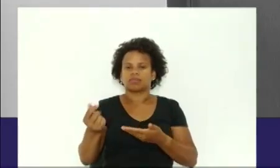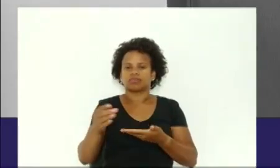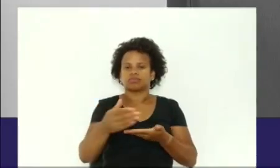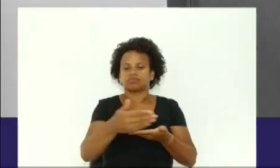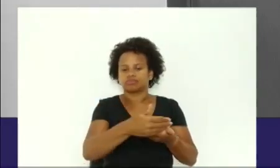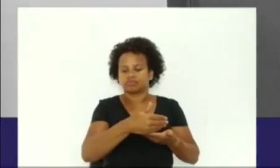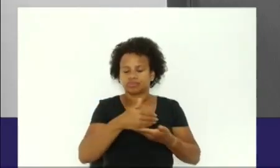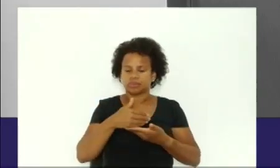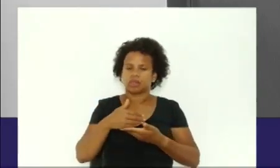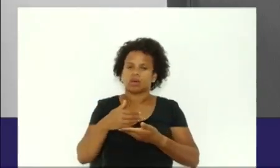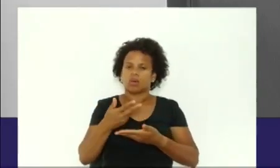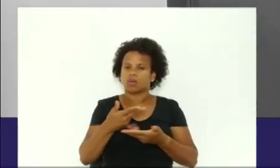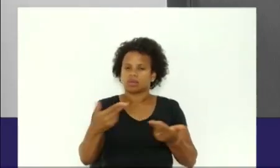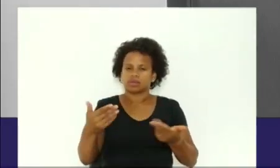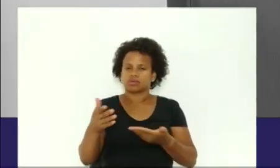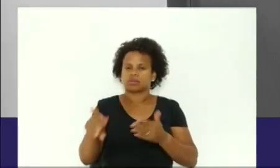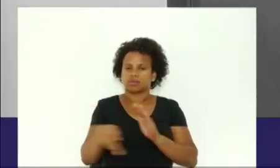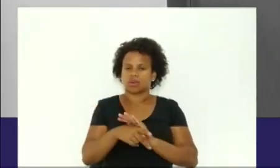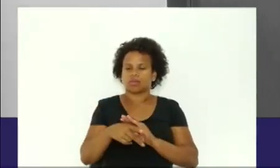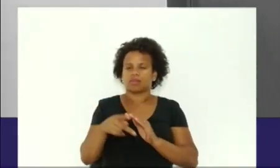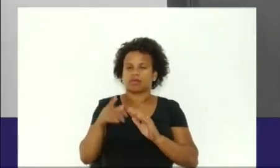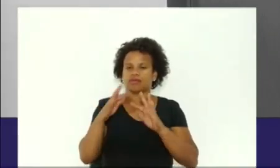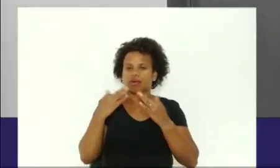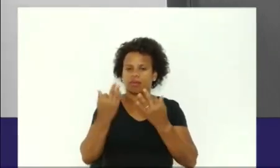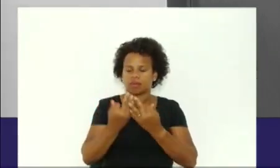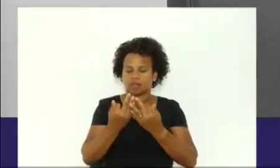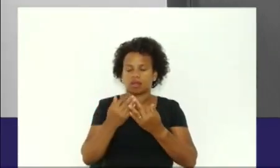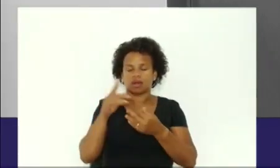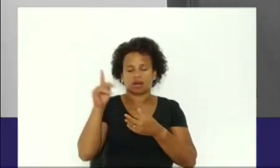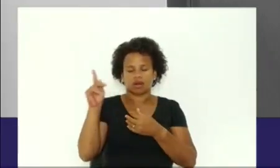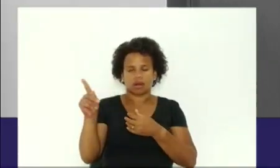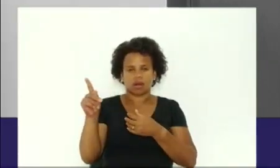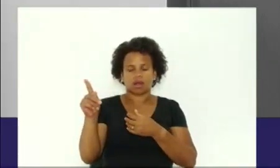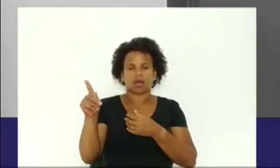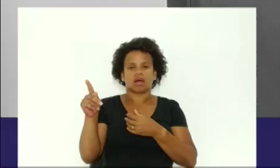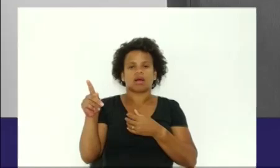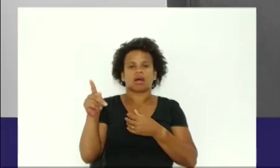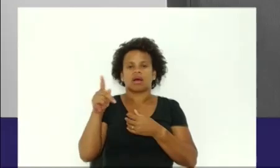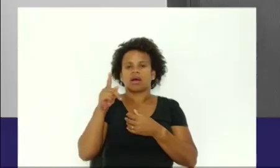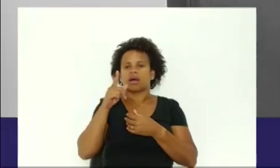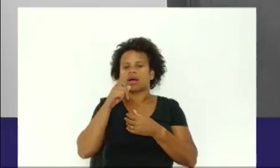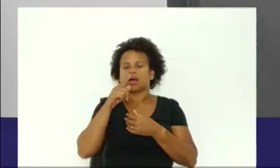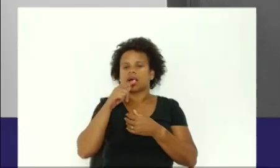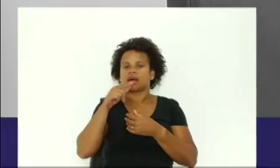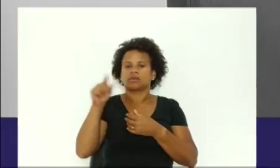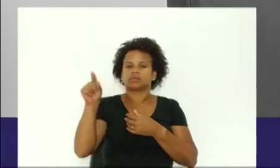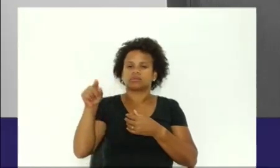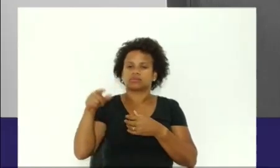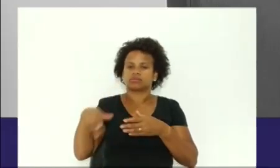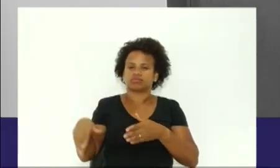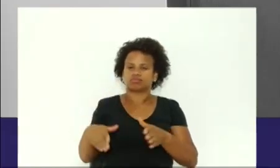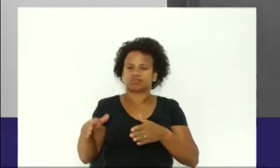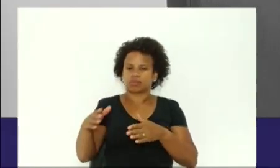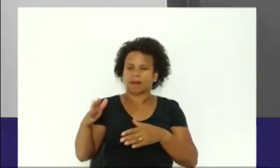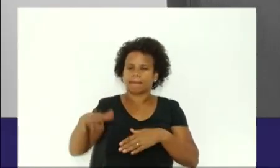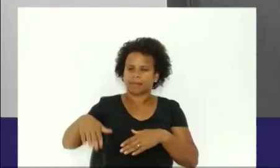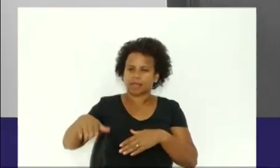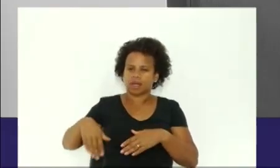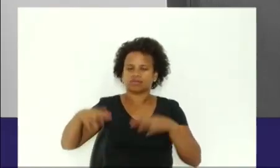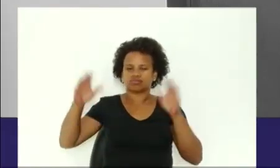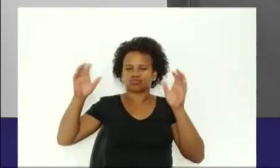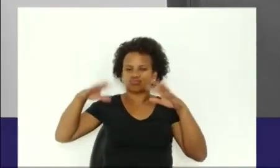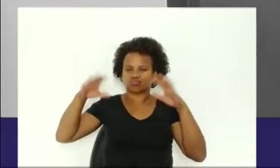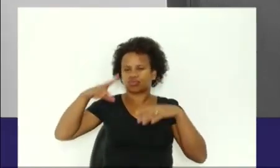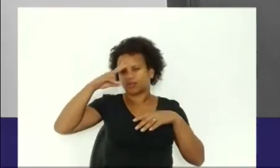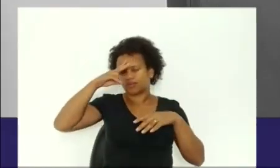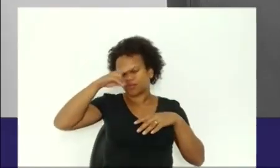que residem nas cidades do litoral norte de São Paulo, atingidas pelas intensas chuvas, e um dos momentos marcantes da ação foi a